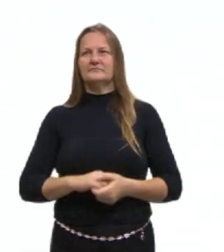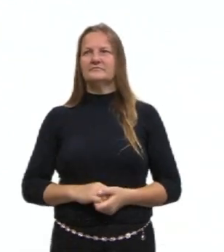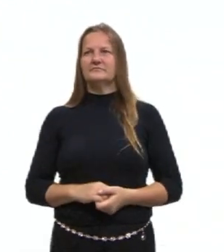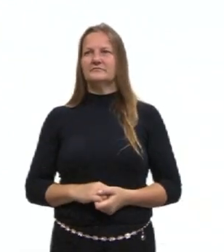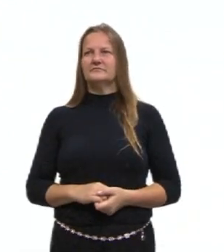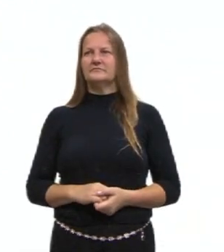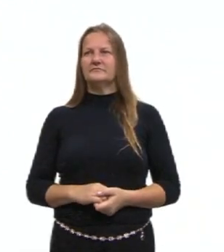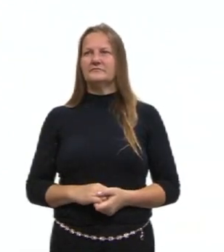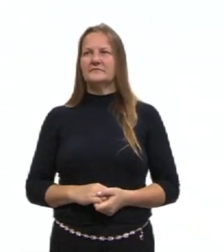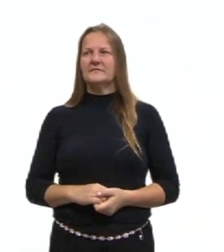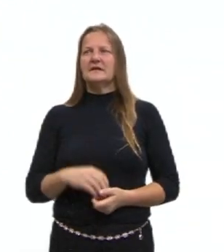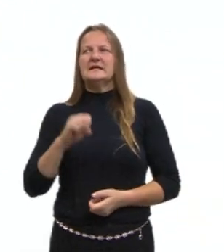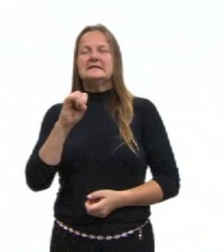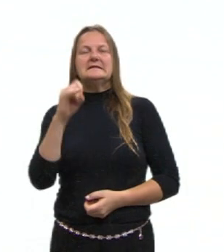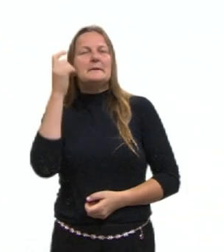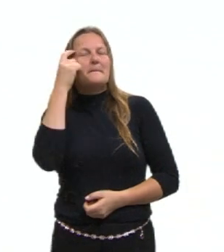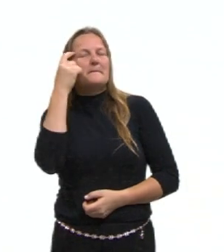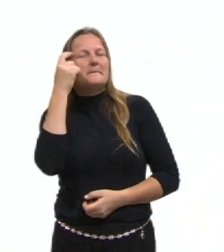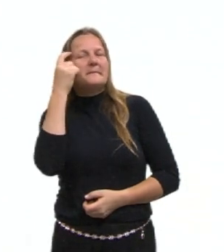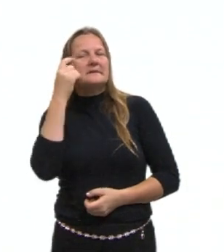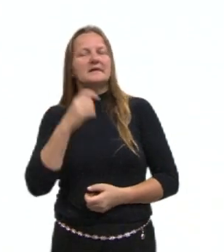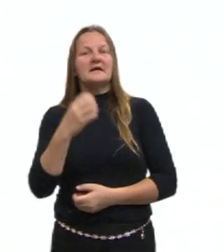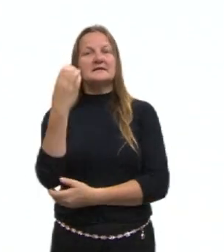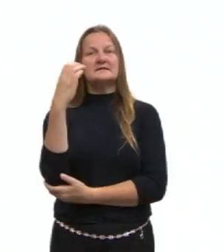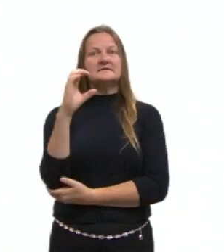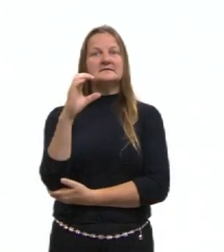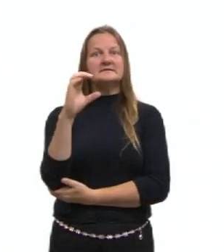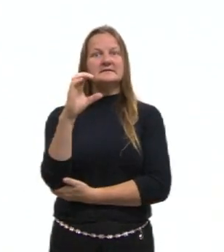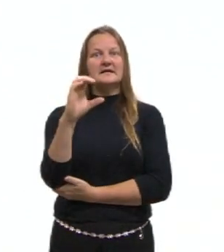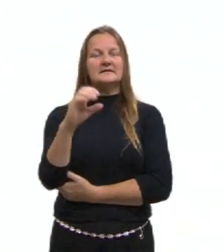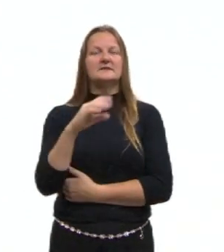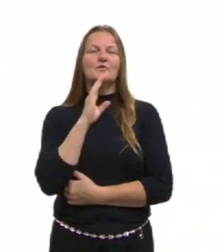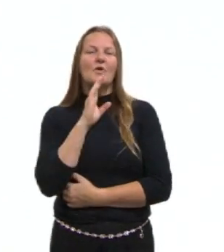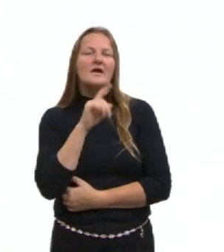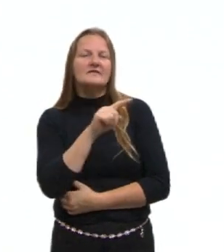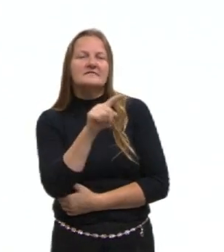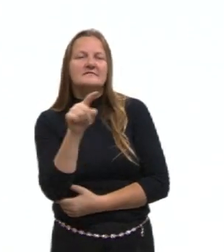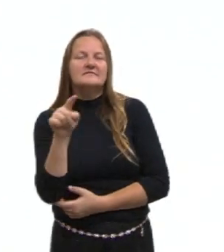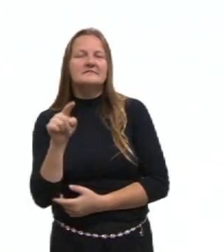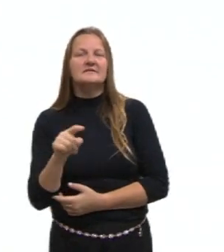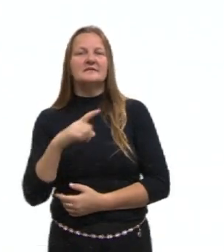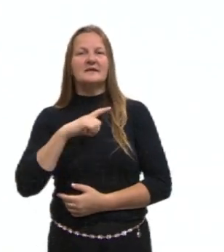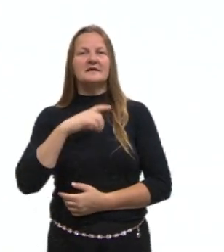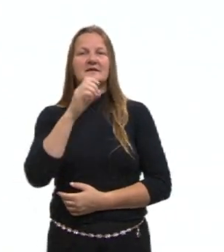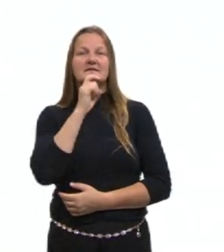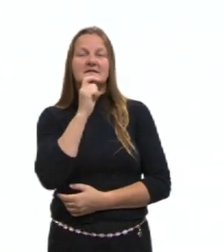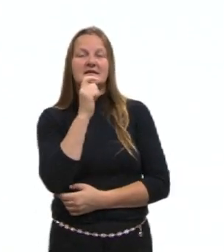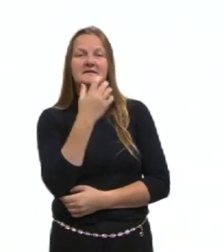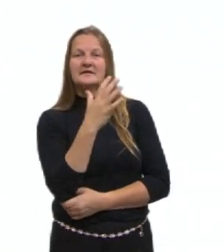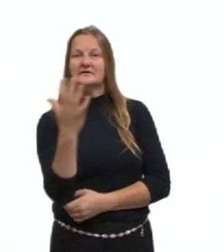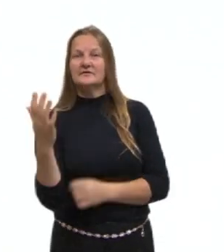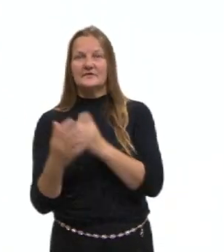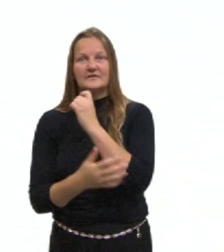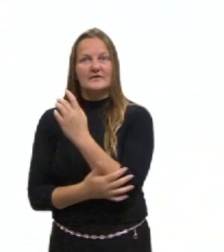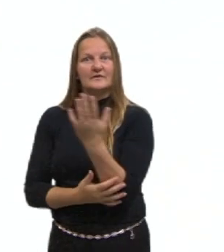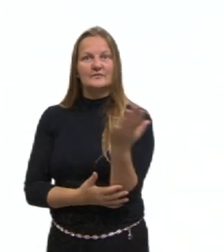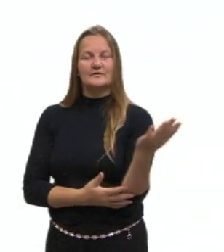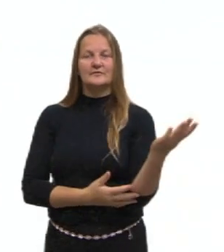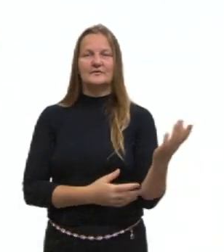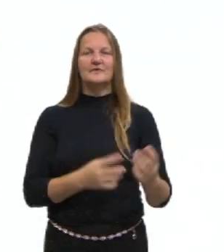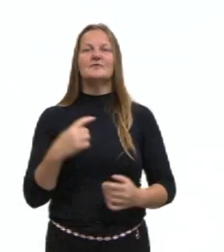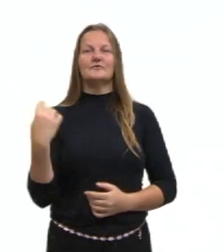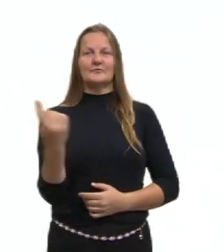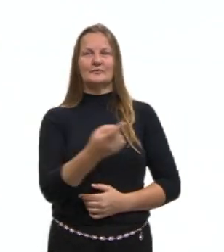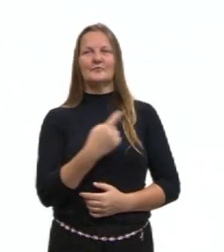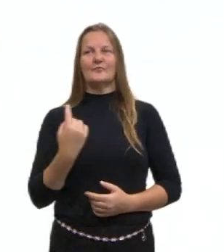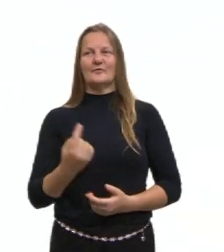Bom, se a gente pensar em ciências, quais são as ciências que a gente conhece? A gente tem as ciências da natureza, que é as nossas,